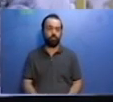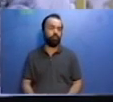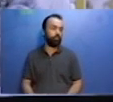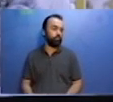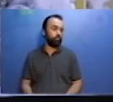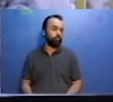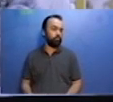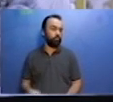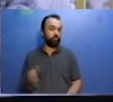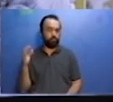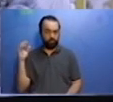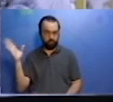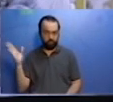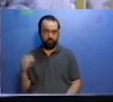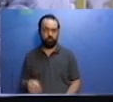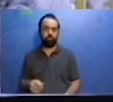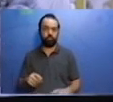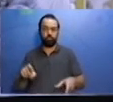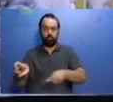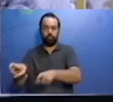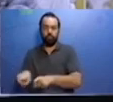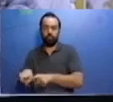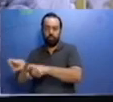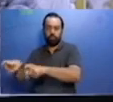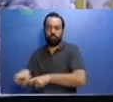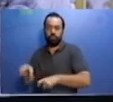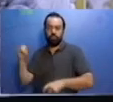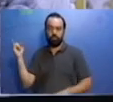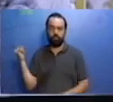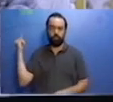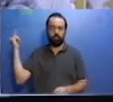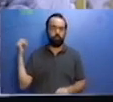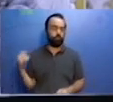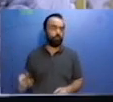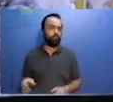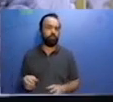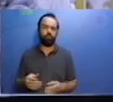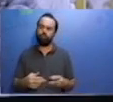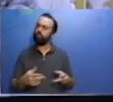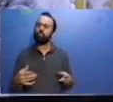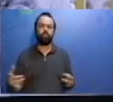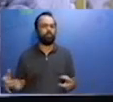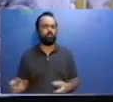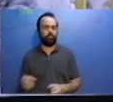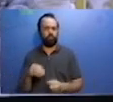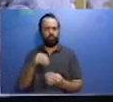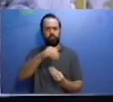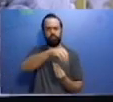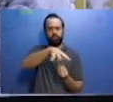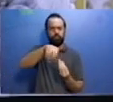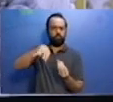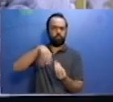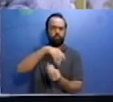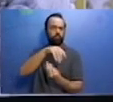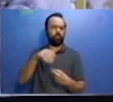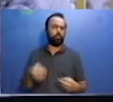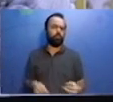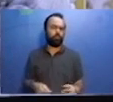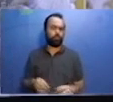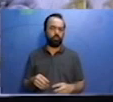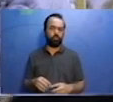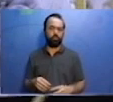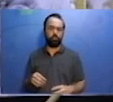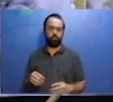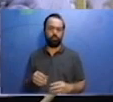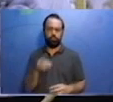Bom, agora, no que se refere à importância agrícola, é uma praga agrícola, vários fungos são pragas agrícolas. Aqui uma doença formada na